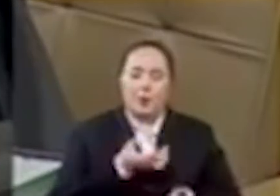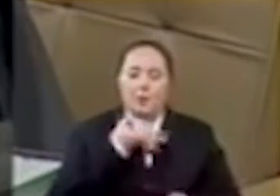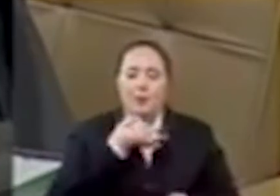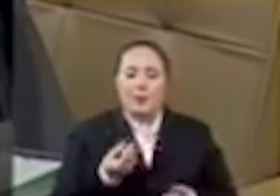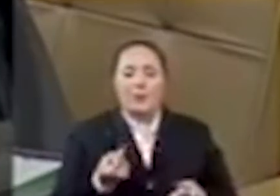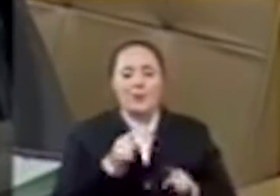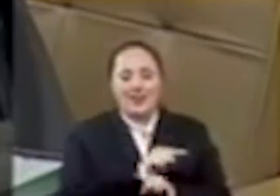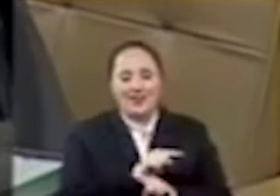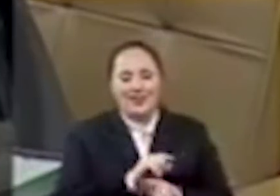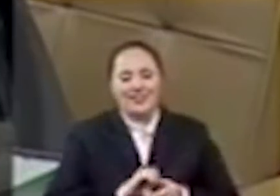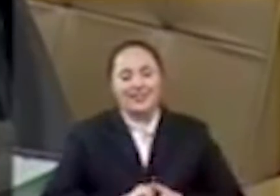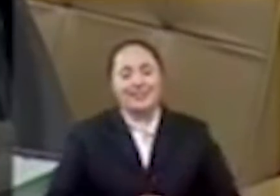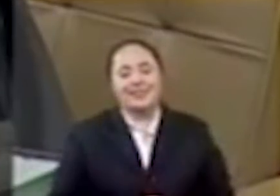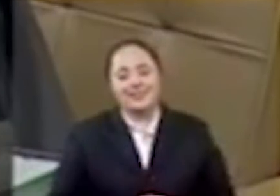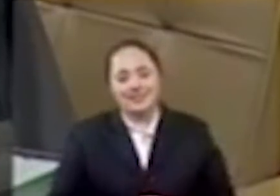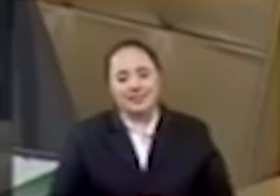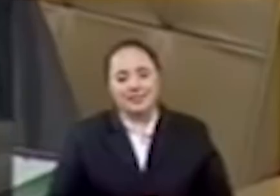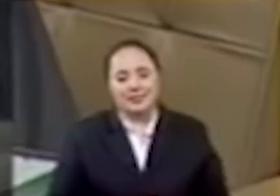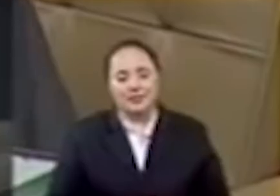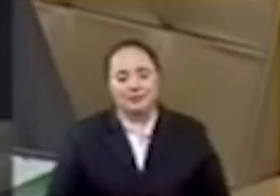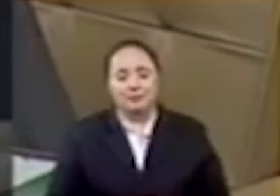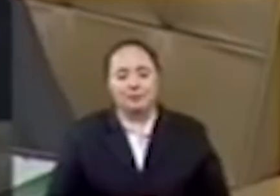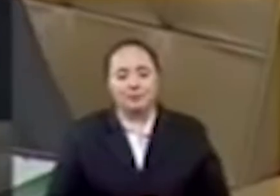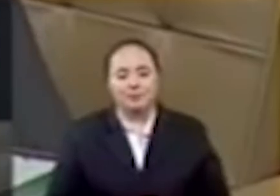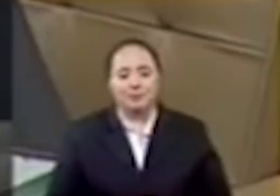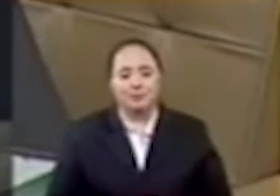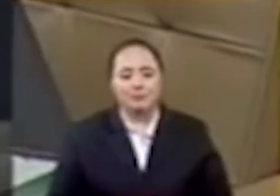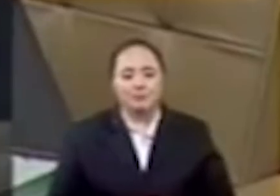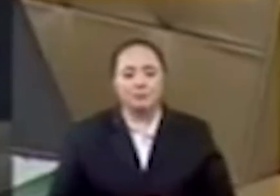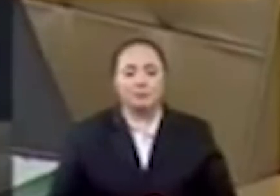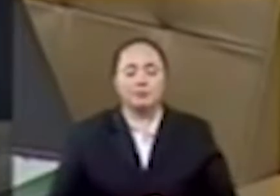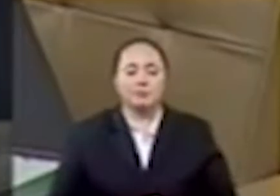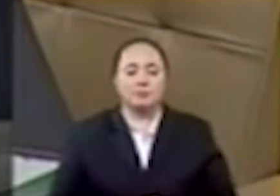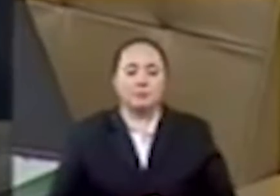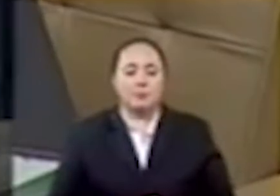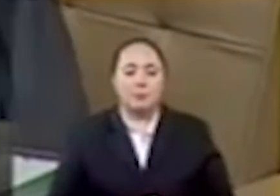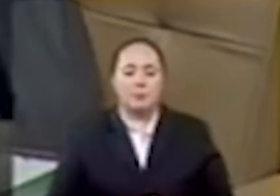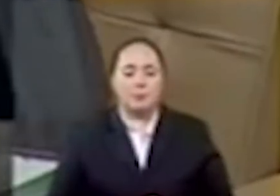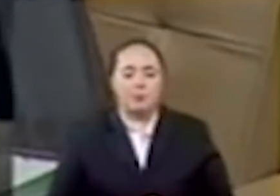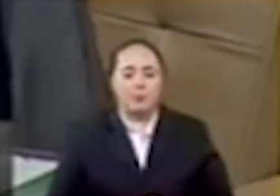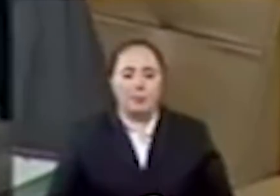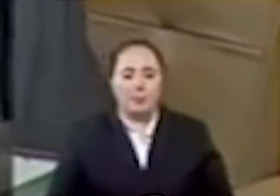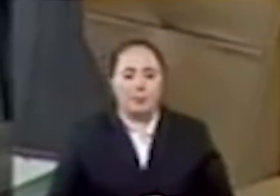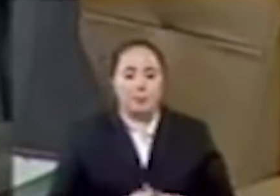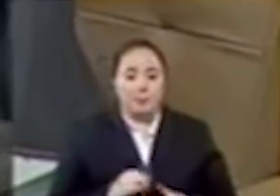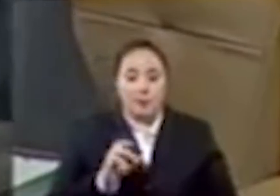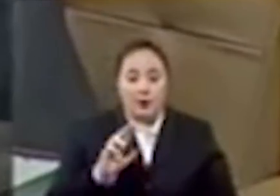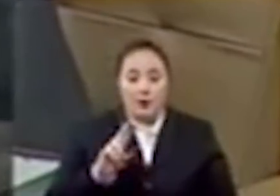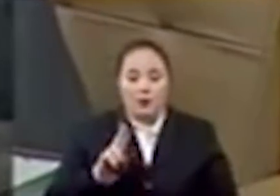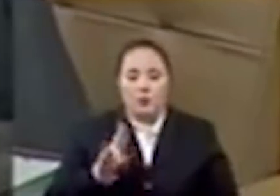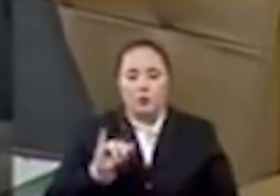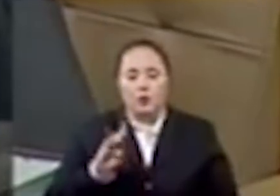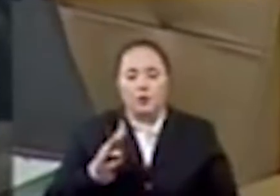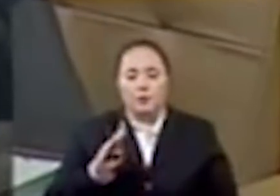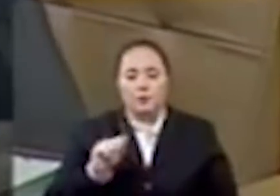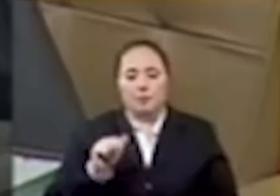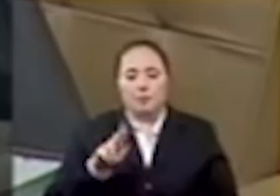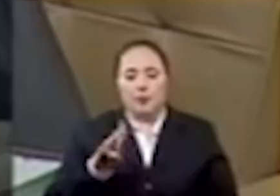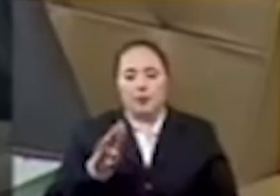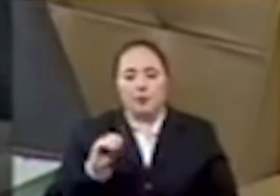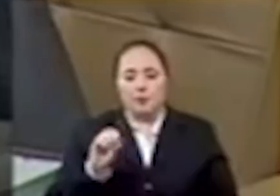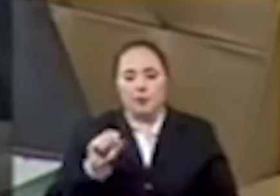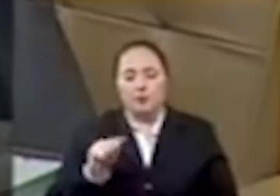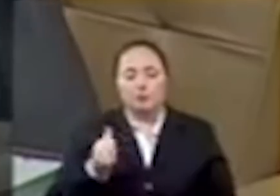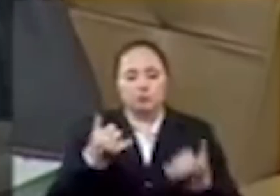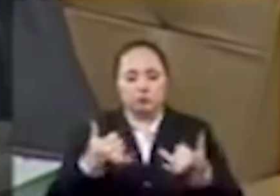contrária defendida por Vossa Excelência. Nessa toada, prossigo, Rui Barbosa, analisando o caso do